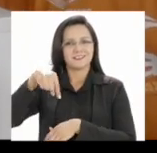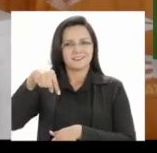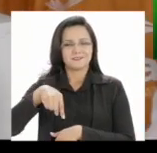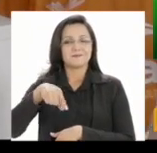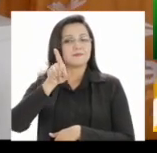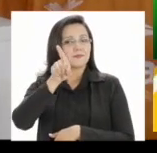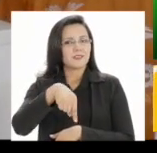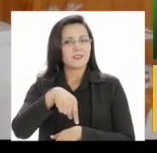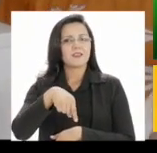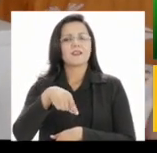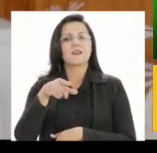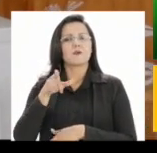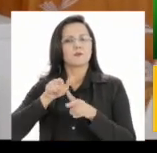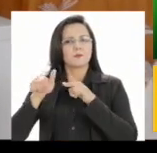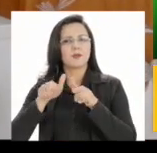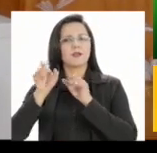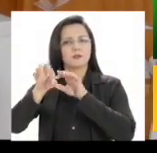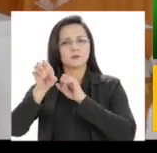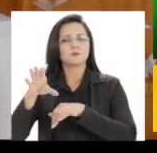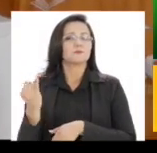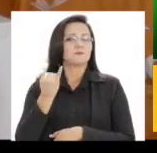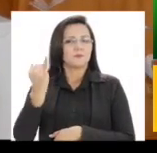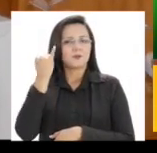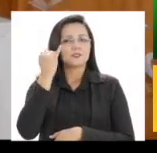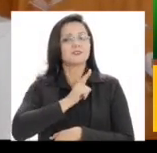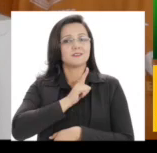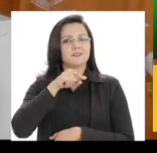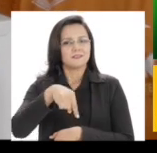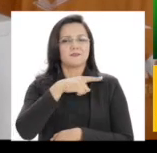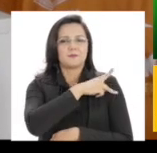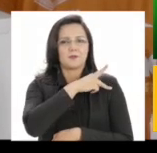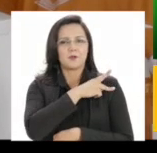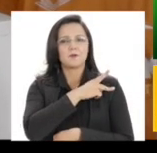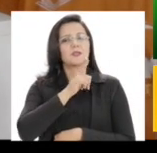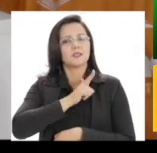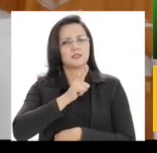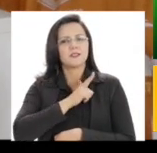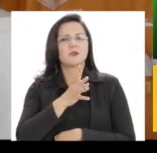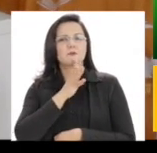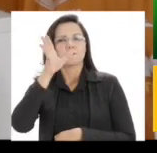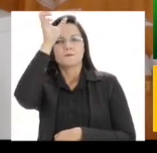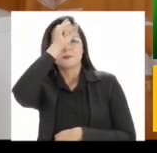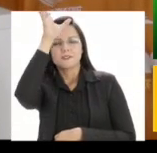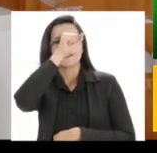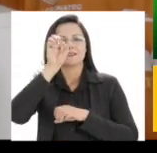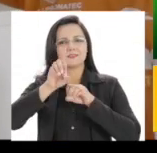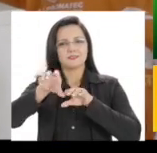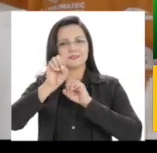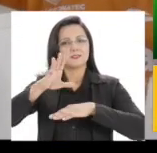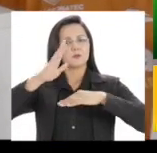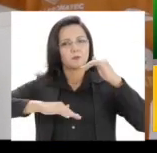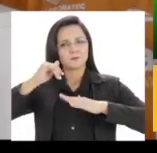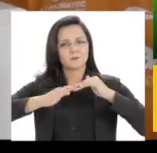mercado. Esse é um caminho necessário e vamos priorizar no estado do Piauí. Garantir conhecimento, garantir